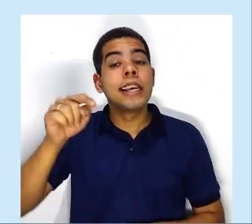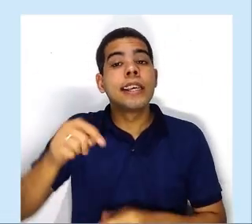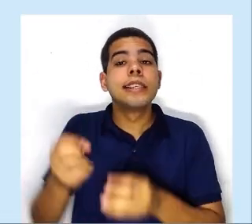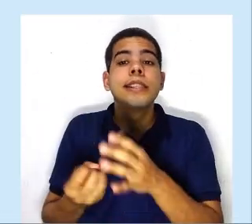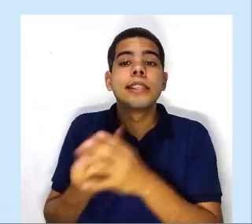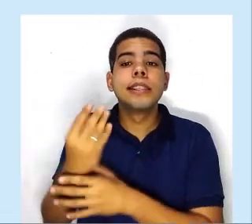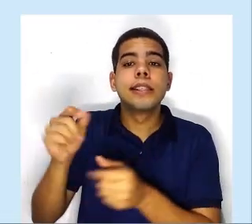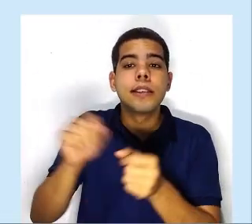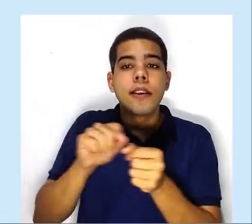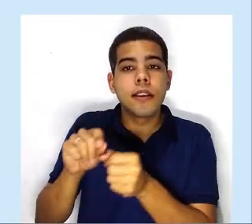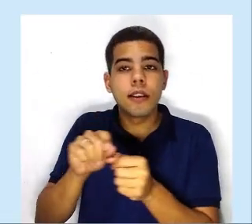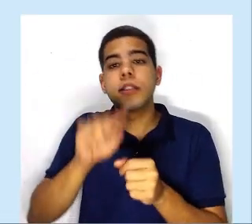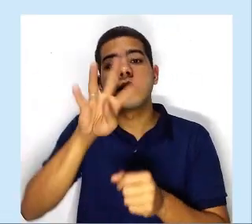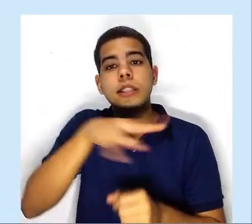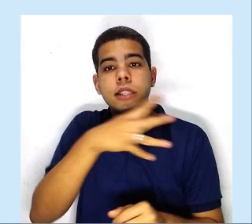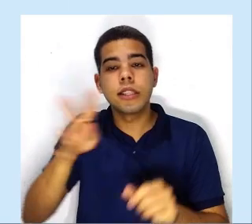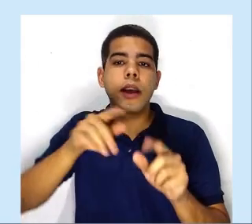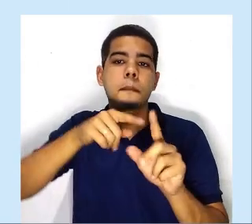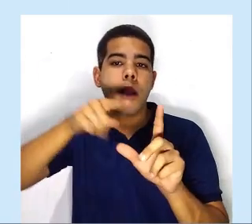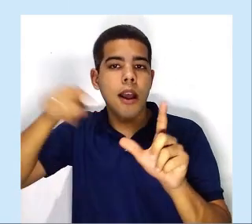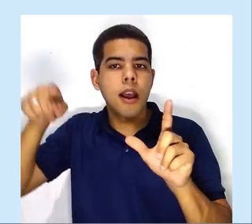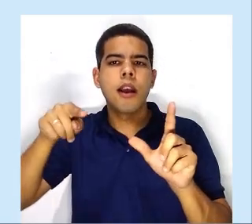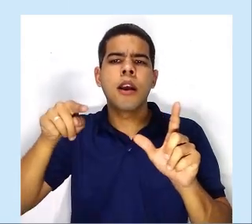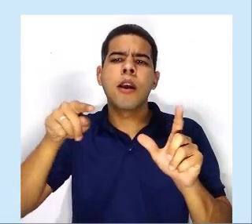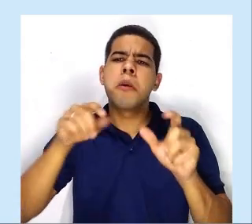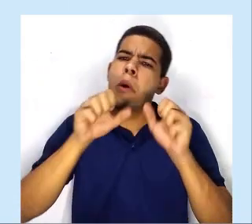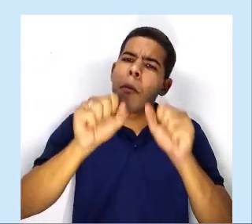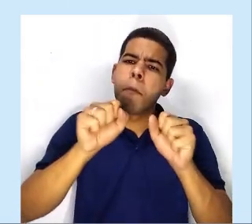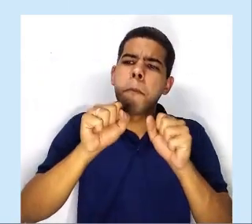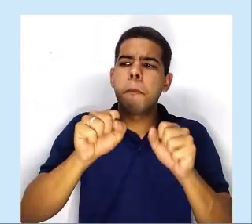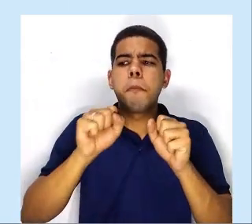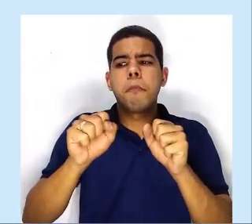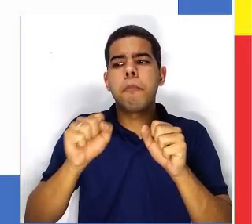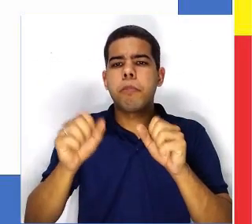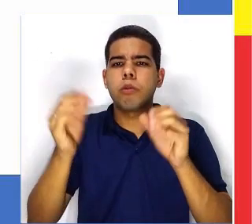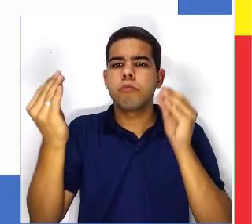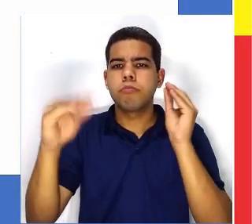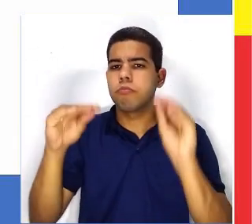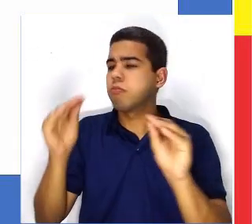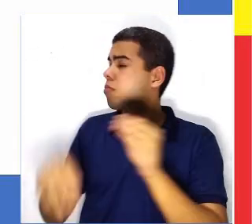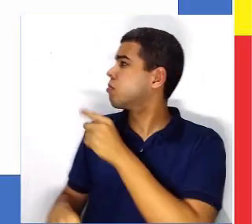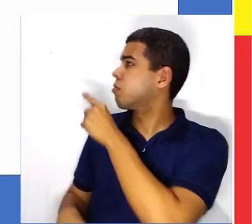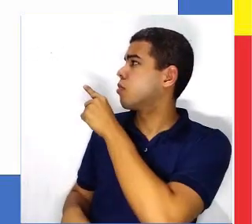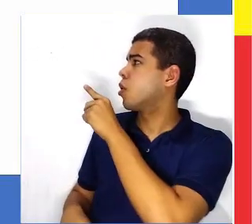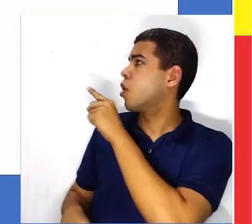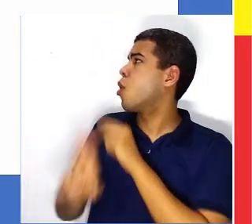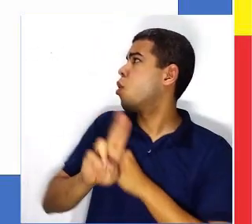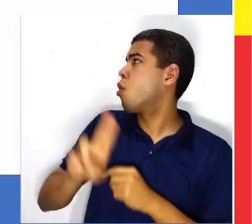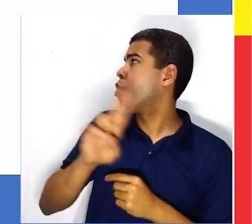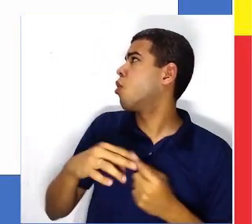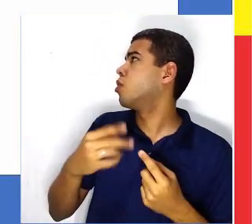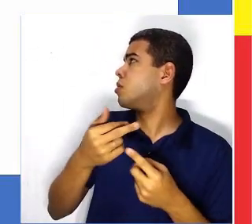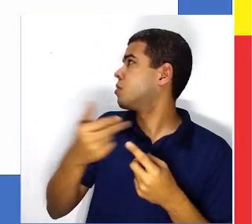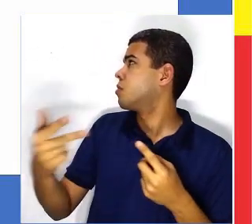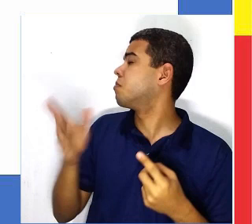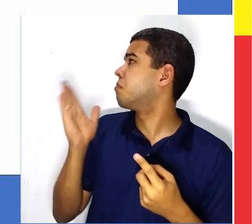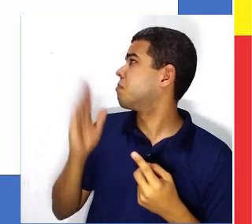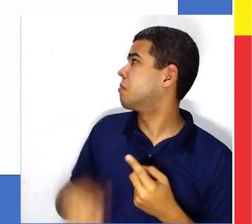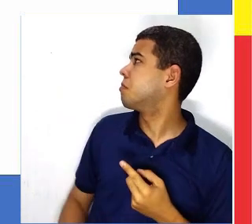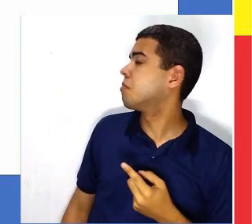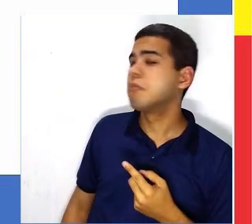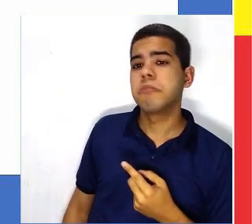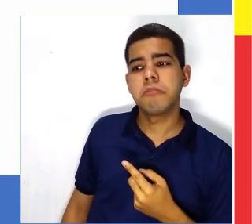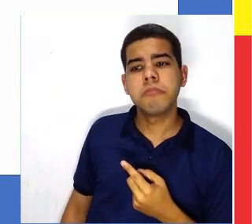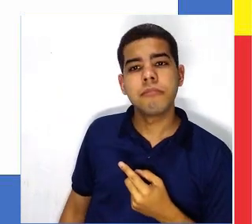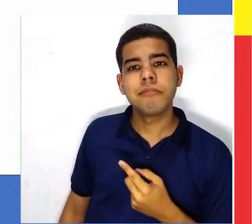das tabelas e gráficos que eu apresentei hoje na aula para você, você pode utilizar esses programas que eu coloquei aí. O Word, o PowerPoint, o